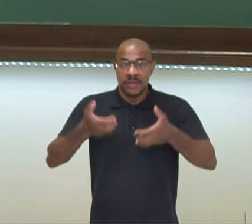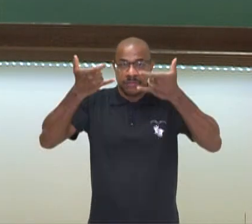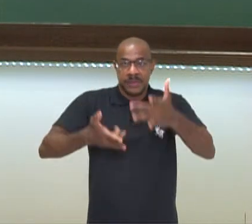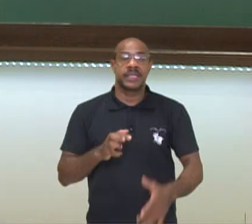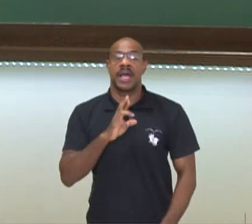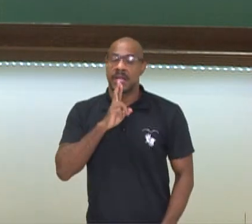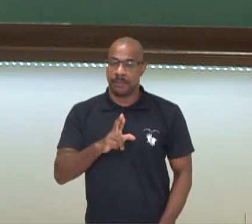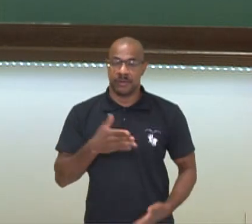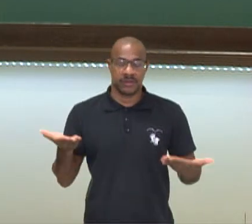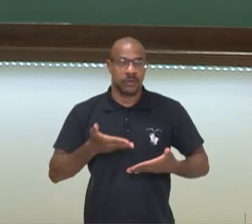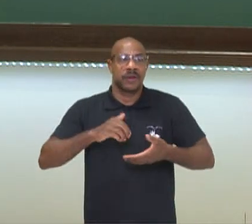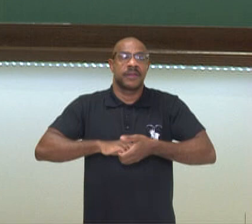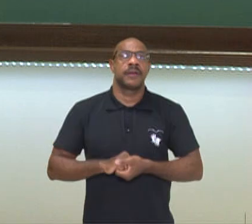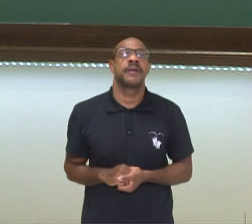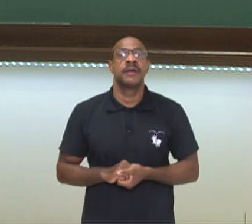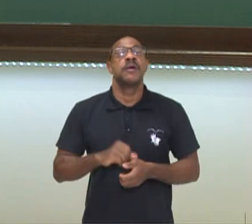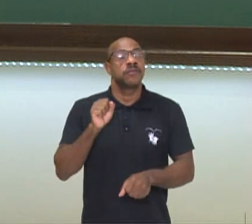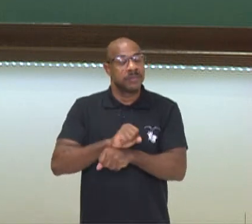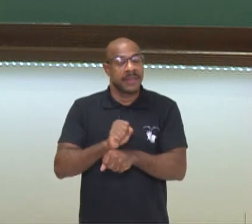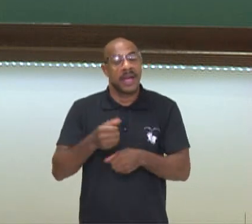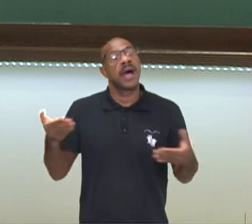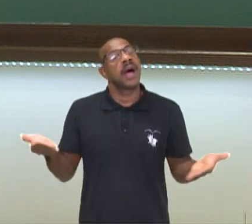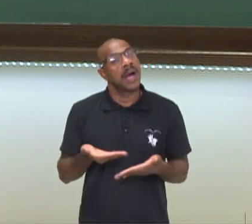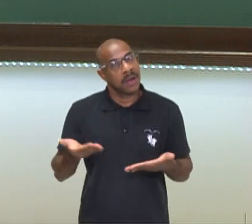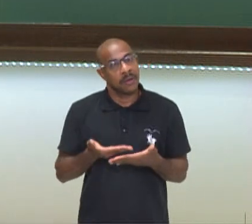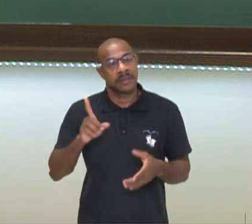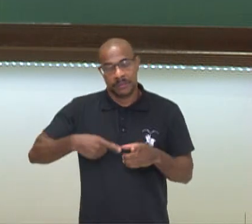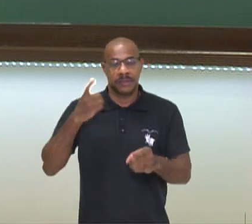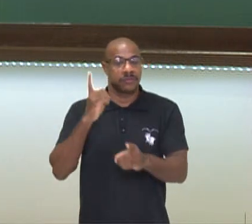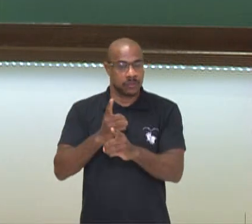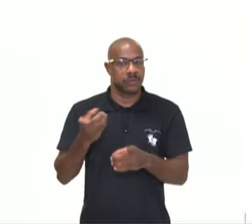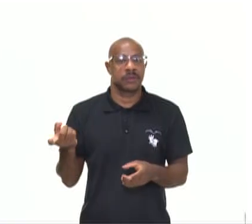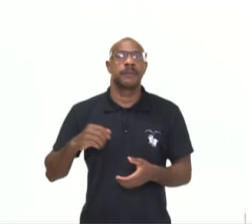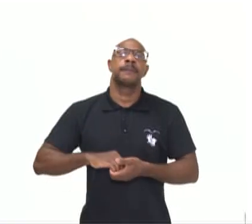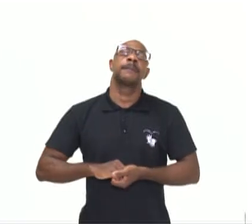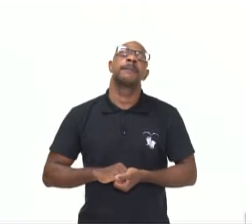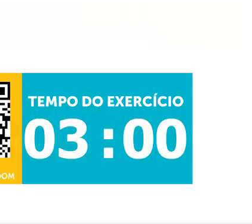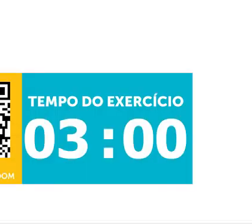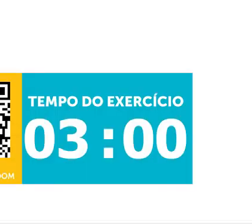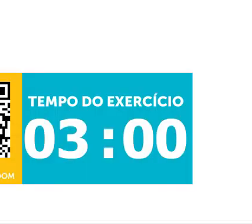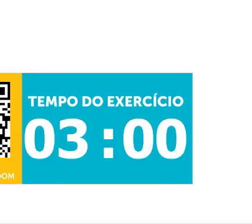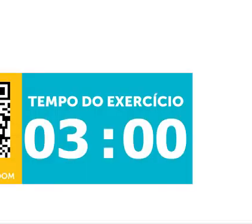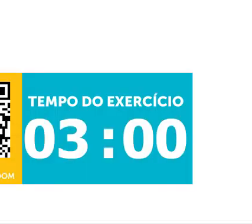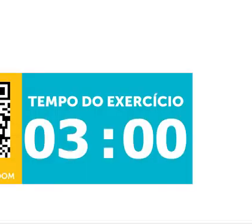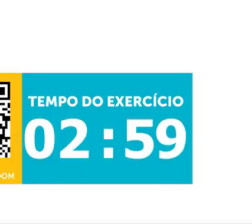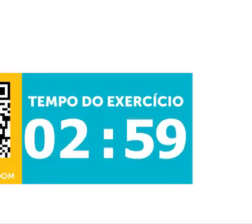você fica aí eu fico aqui vou esperar E aí a gente se encontra vai